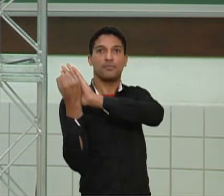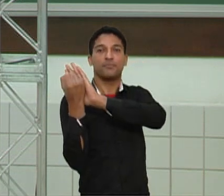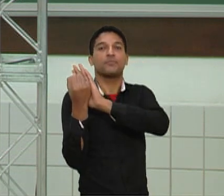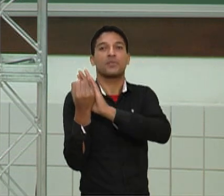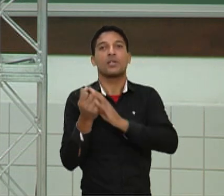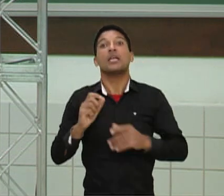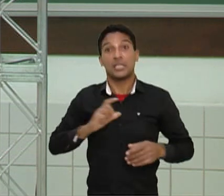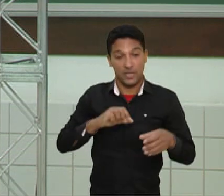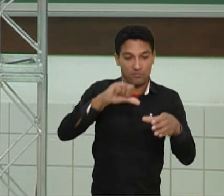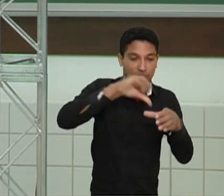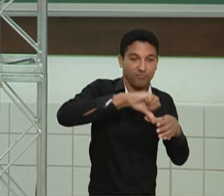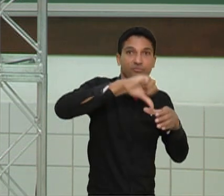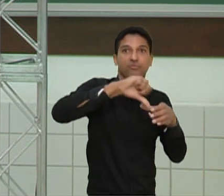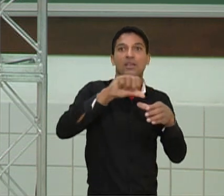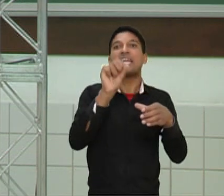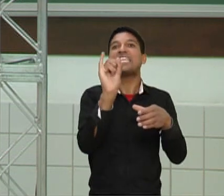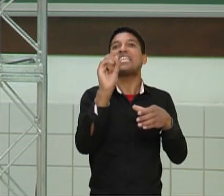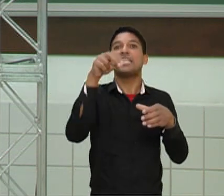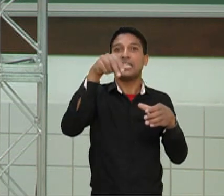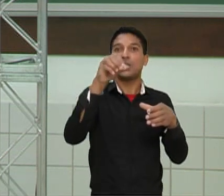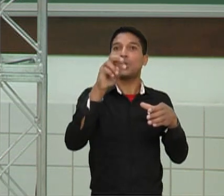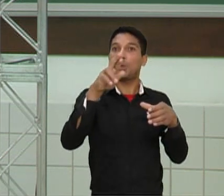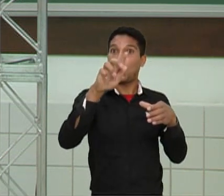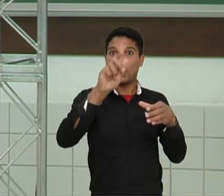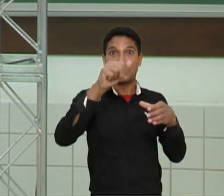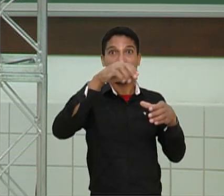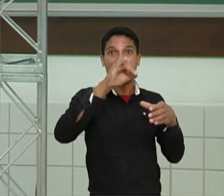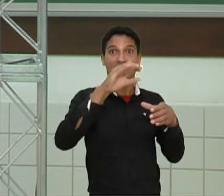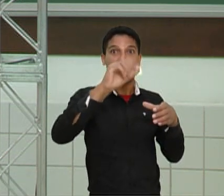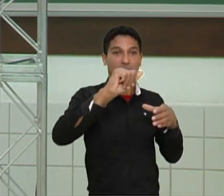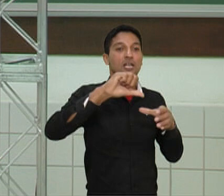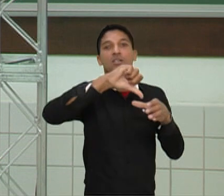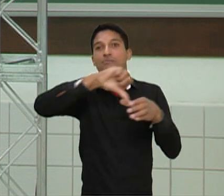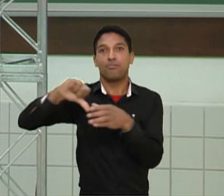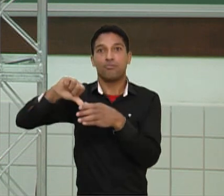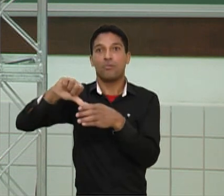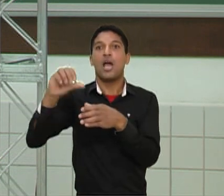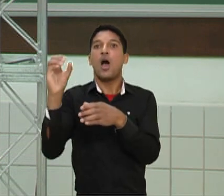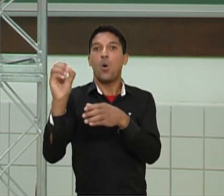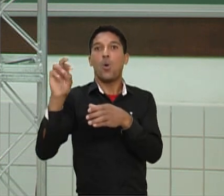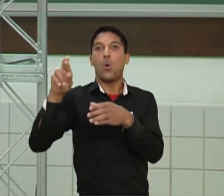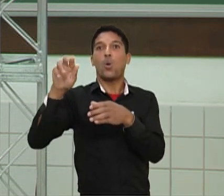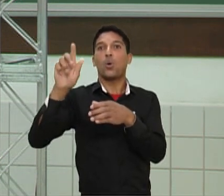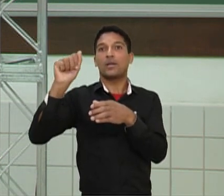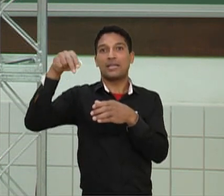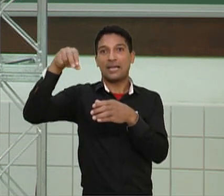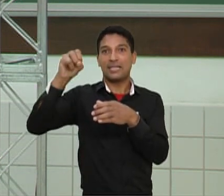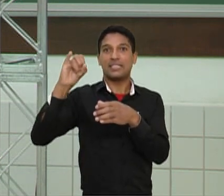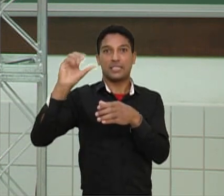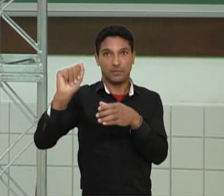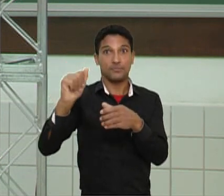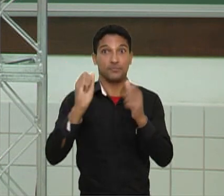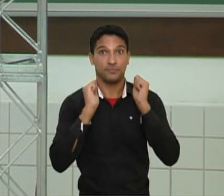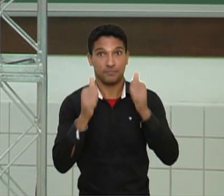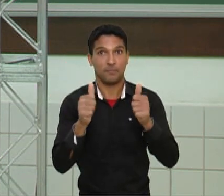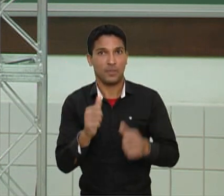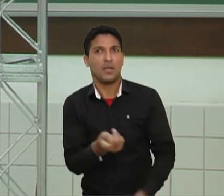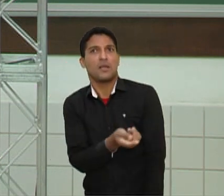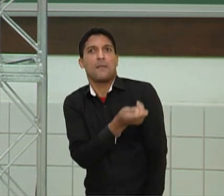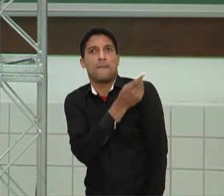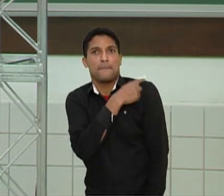inorgânica, existe as substâncias orgânicas. No caso da primeira série, tá, galera? A gente trabalha então os compostos